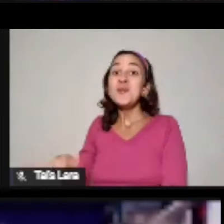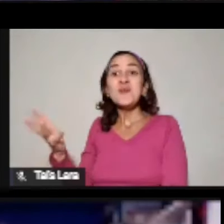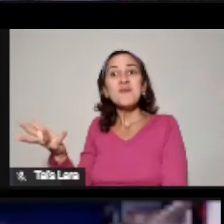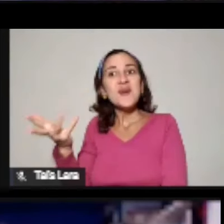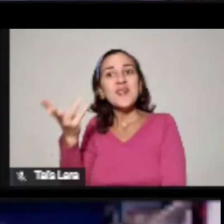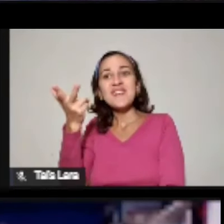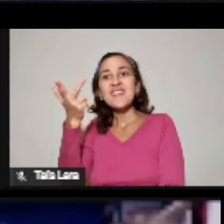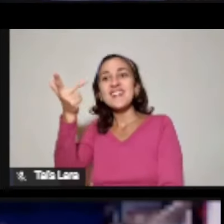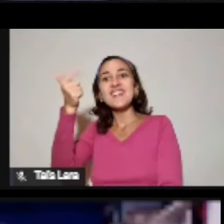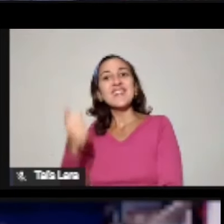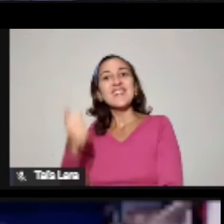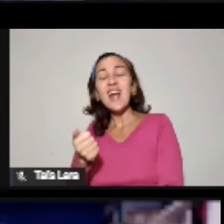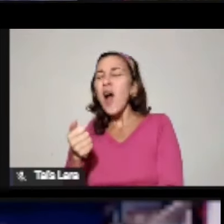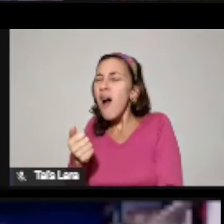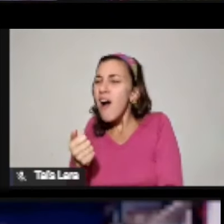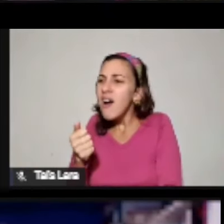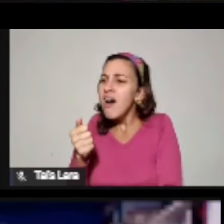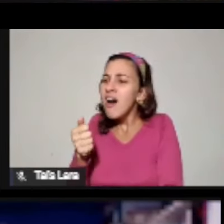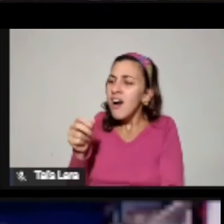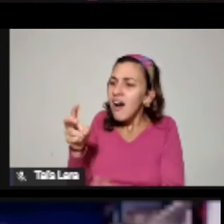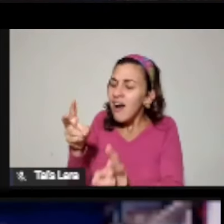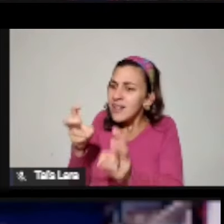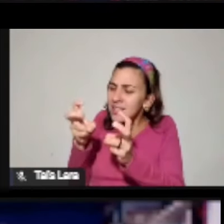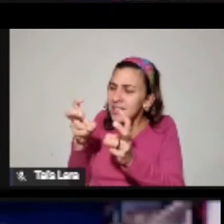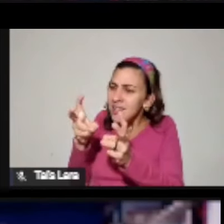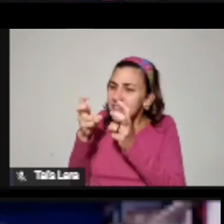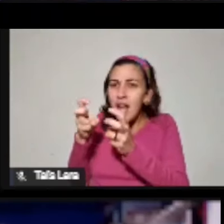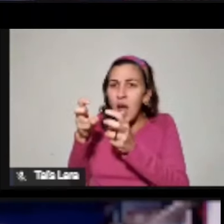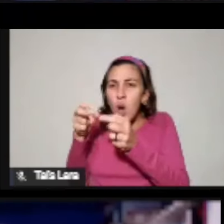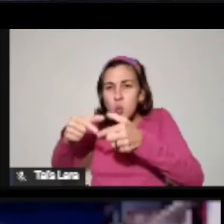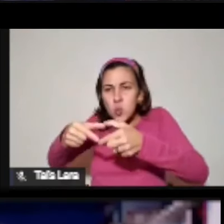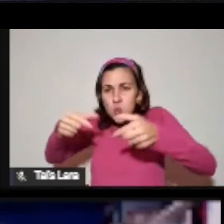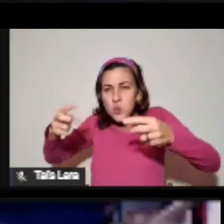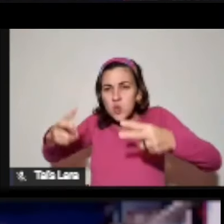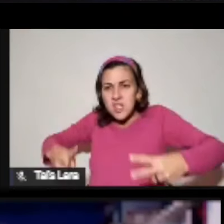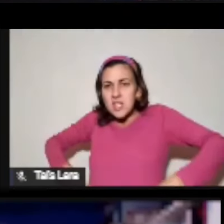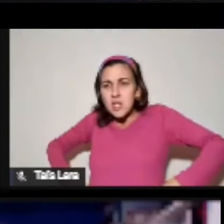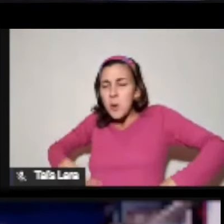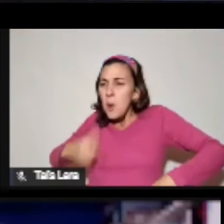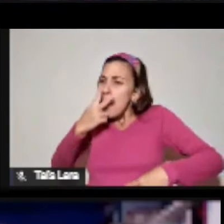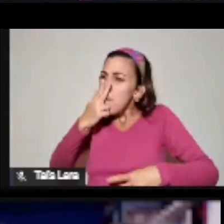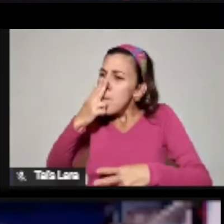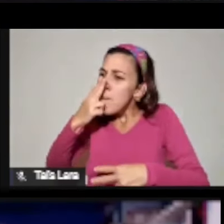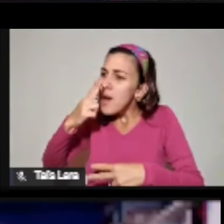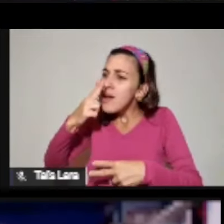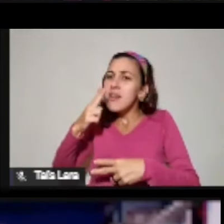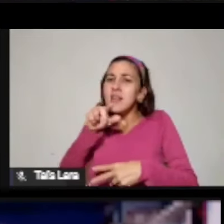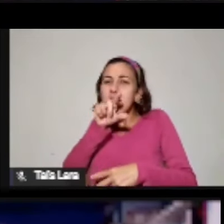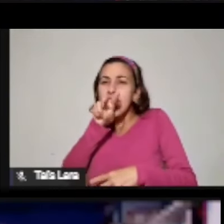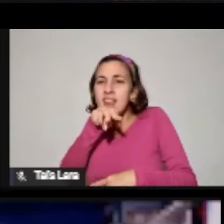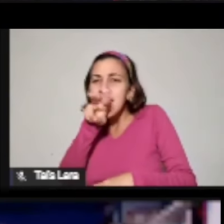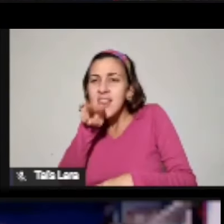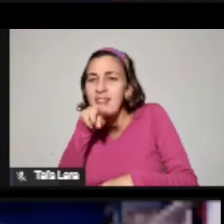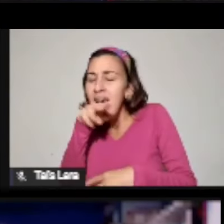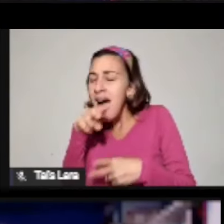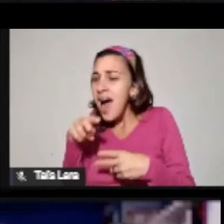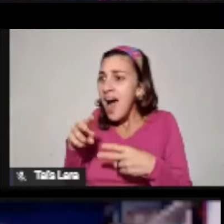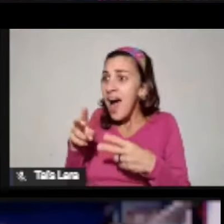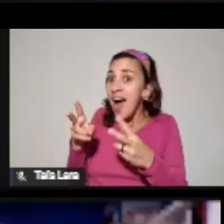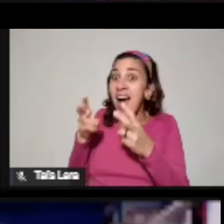tinha reparado que o cinto tá nesse formato que parece uma cobra. Então, eu tô aprendendo com vocês. Daí